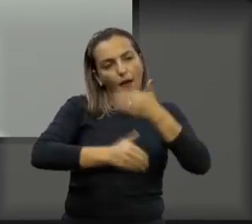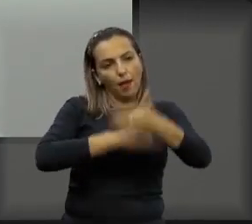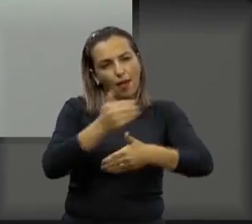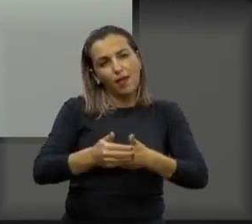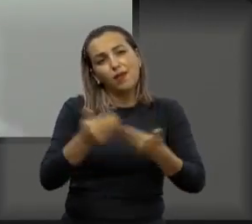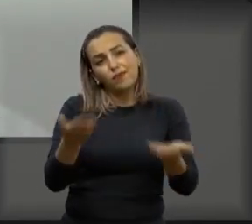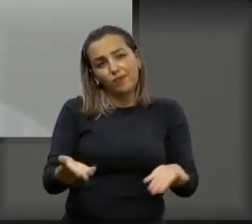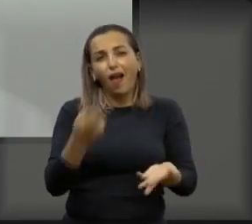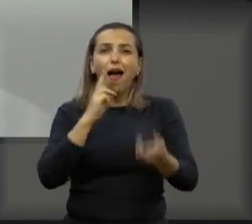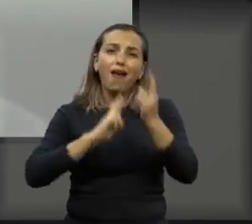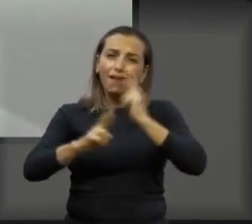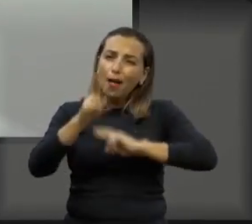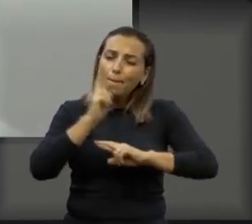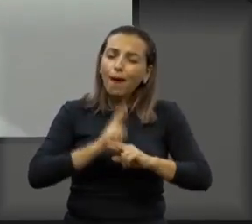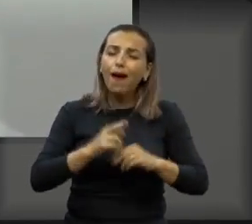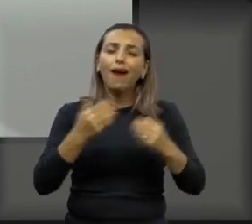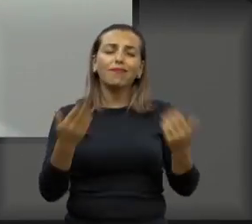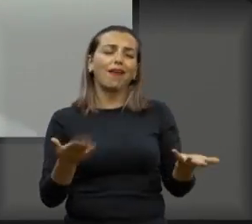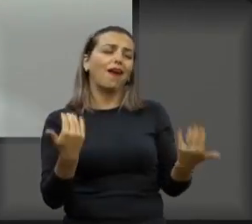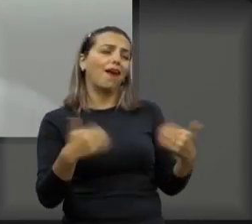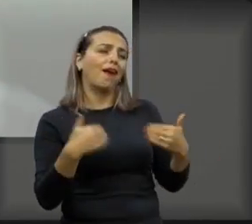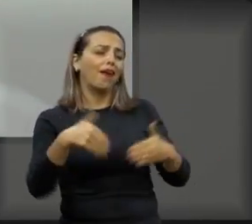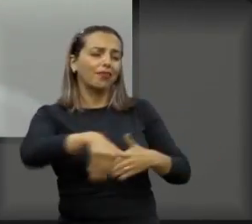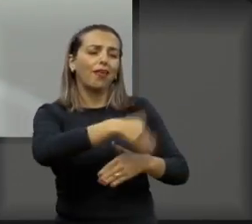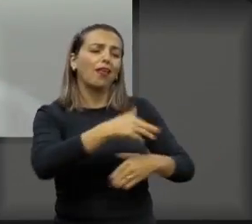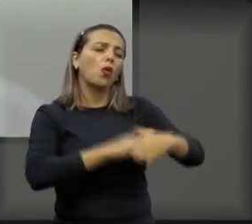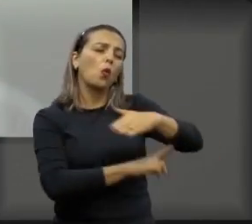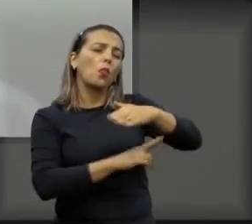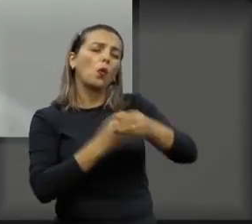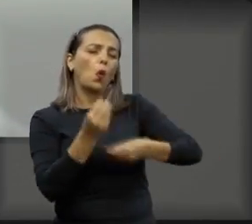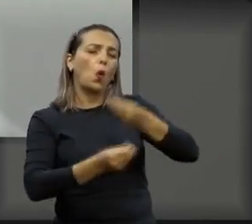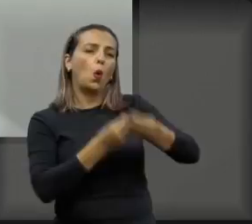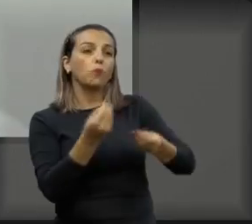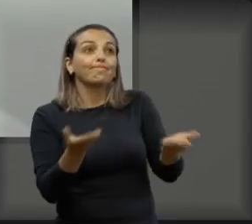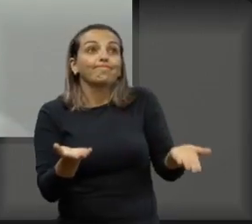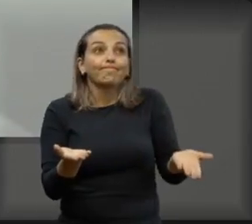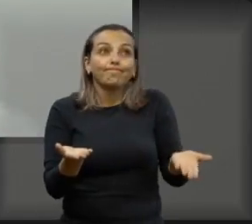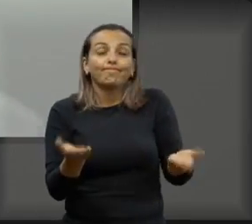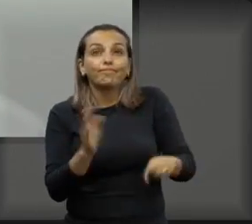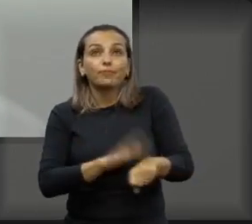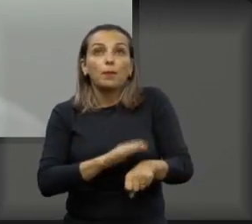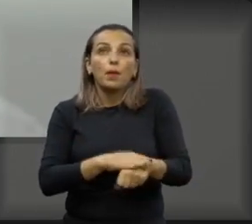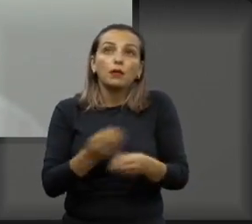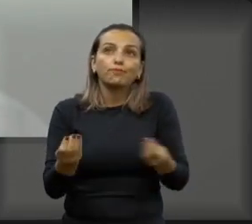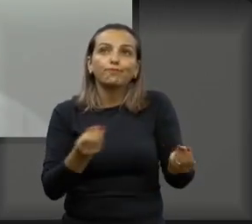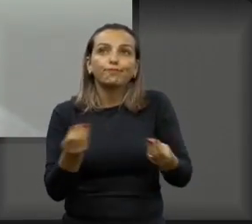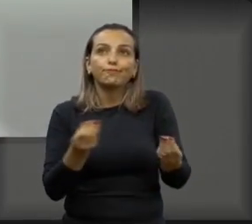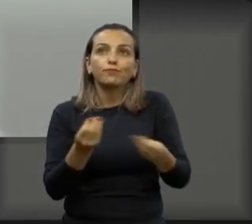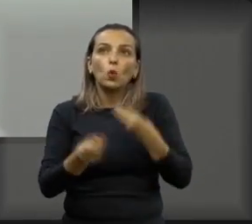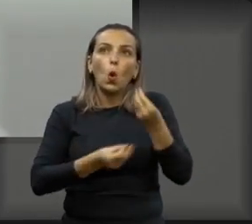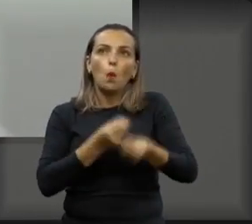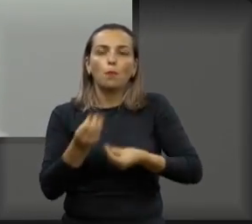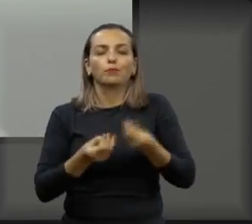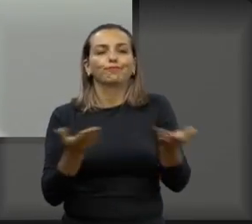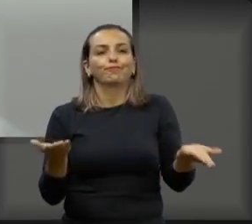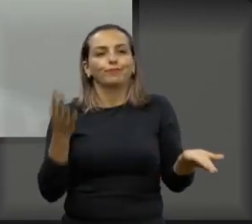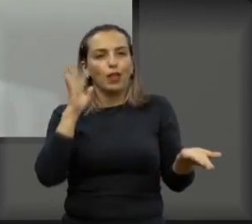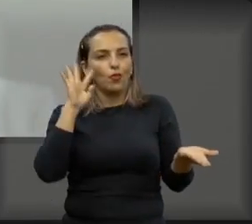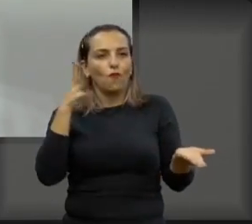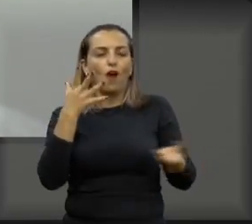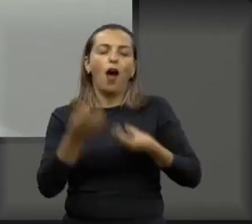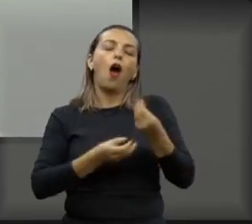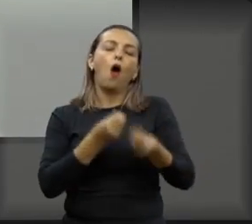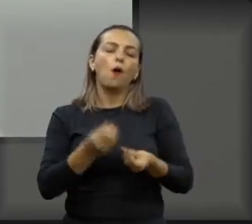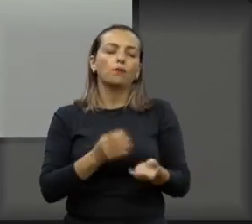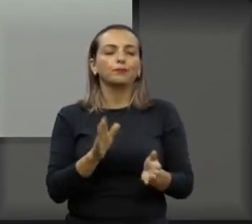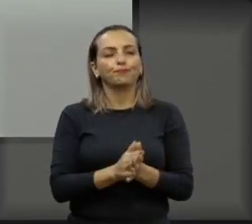desvio. Marquês, pelo amor de Deus, não dá para passar. Mas, enfim, tem hora que a gente fica numa situação e fala, e agora? Como fazer? Né? O